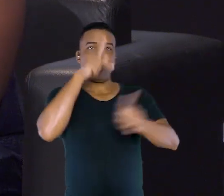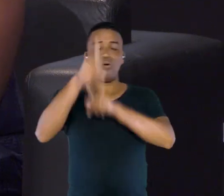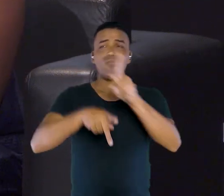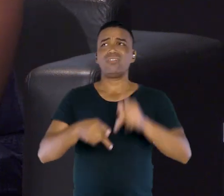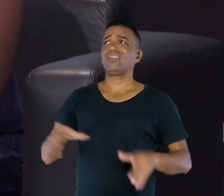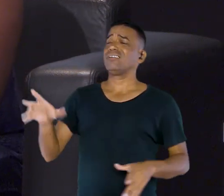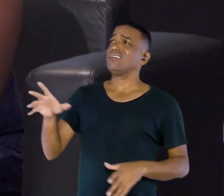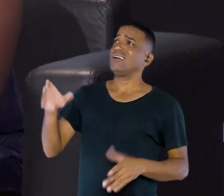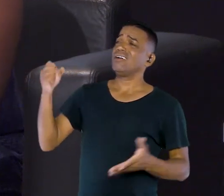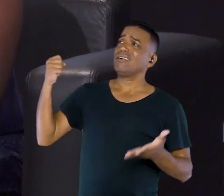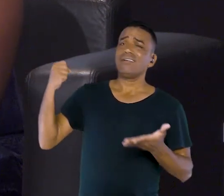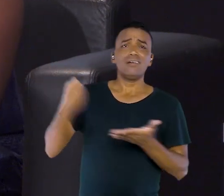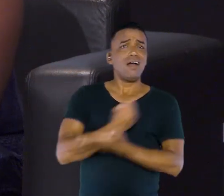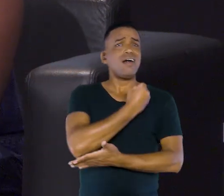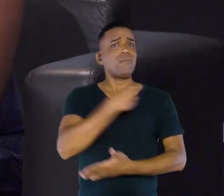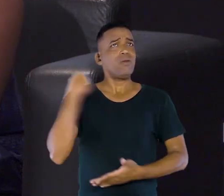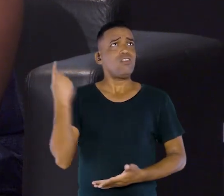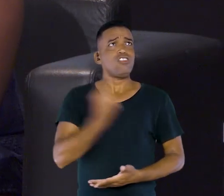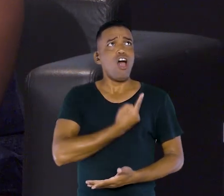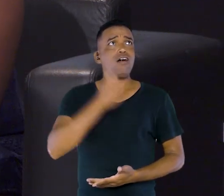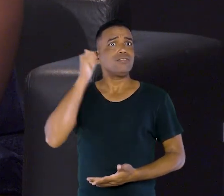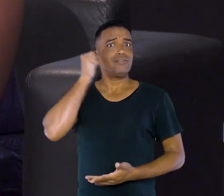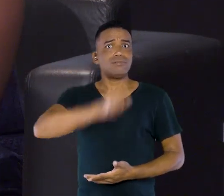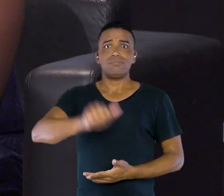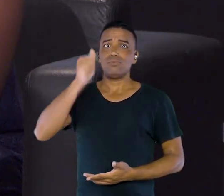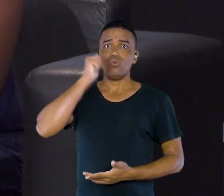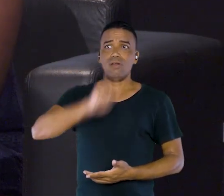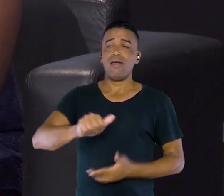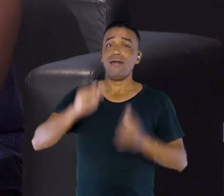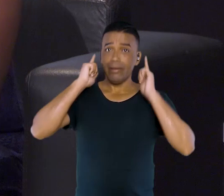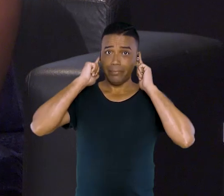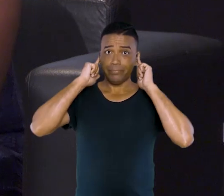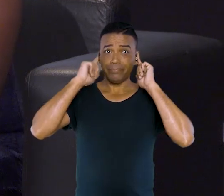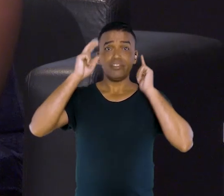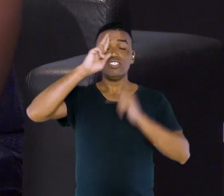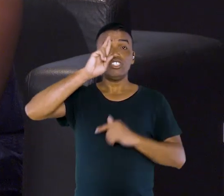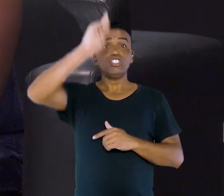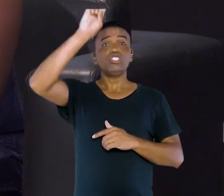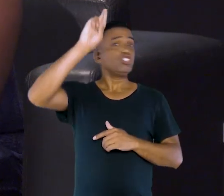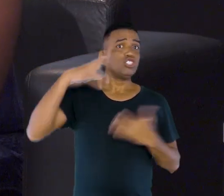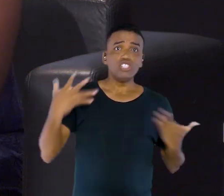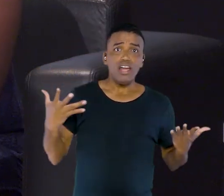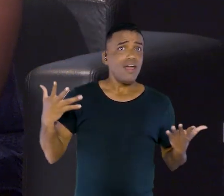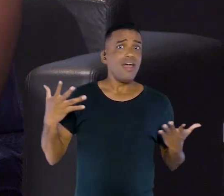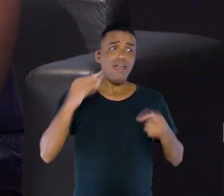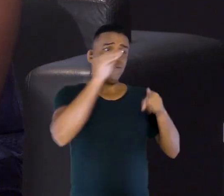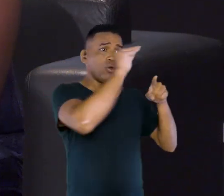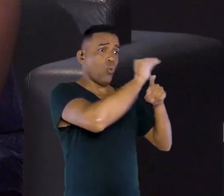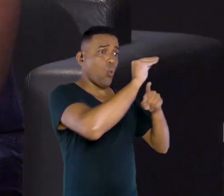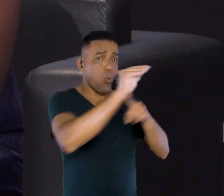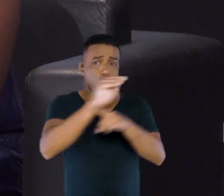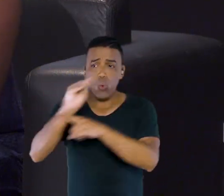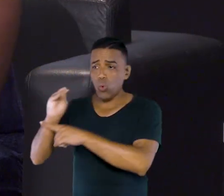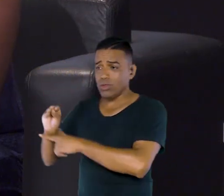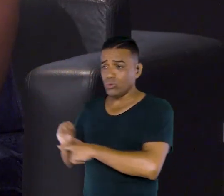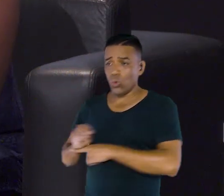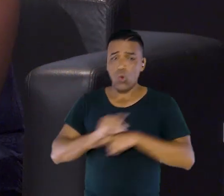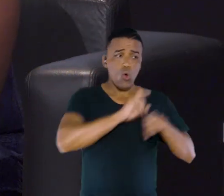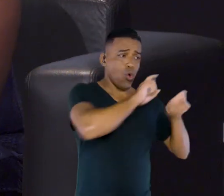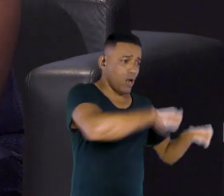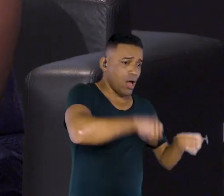caramba, como nós mulheres somos xamãs da roça, né? Somos as cuidadoras,